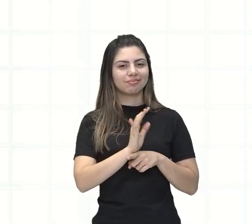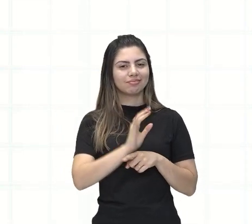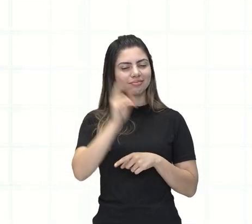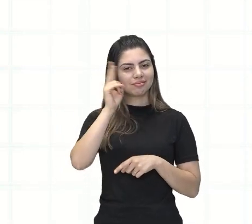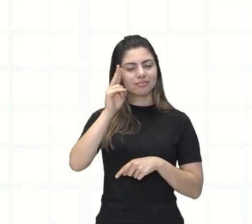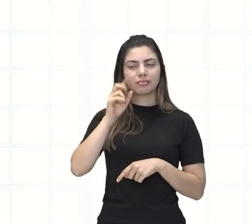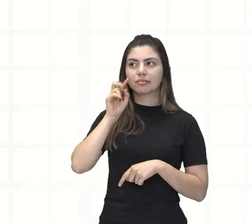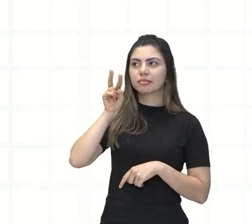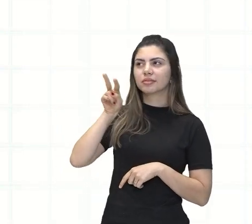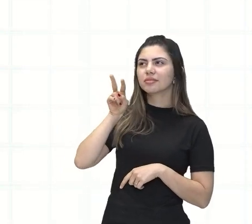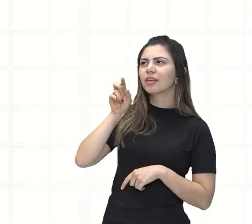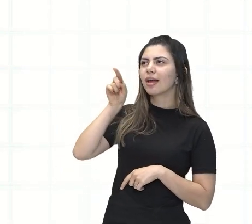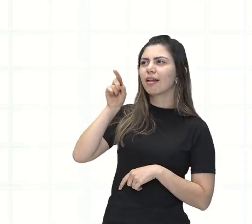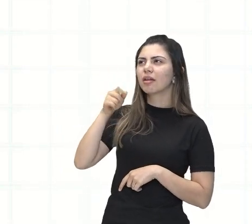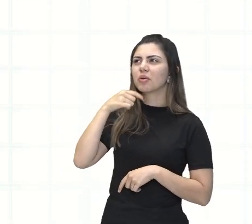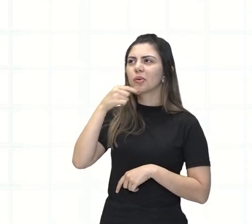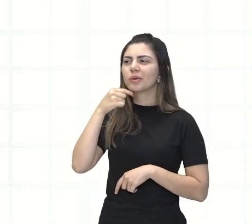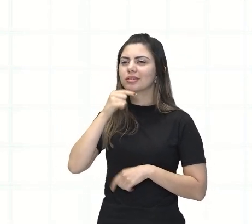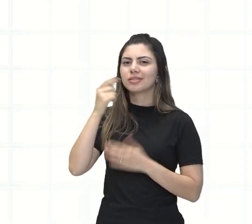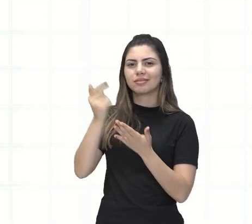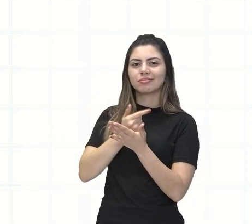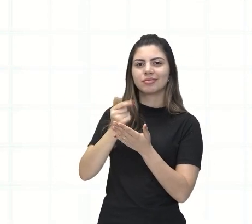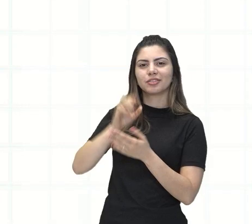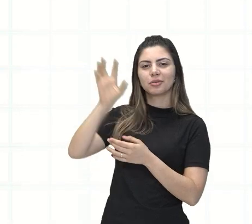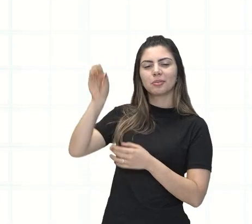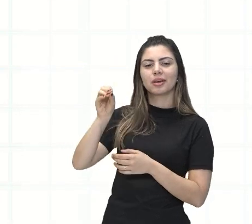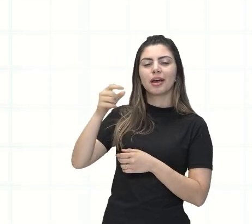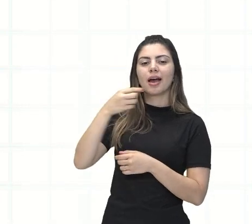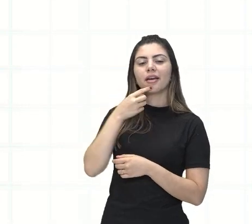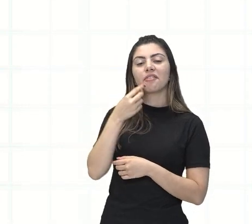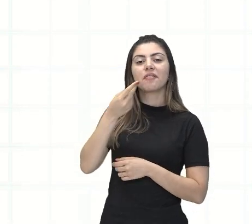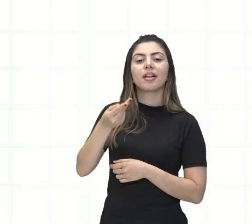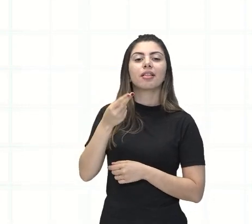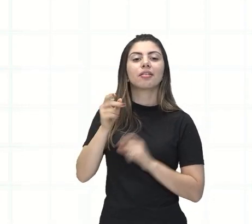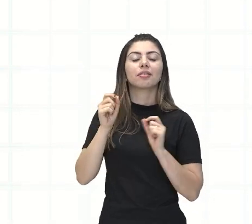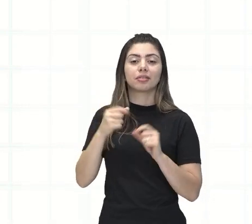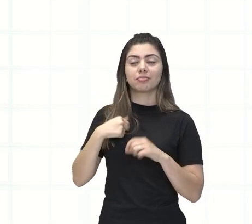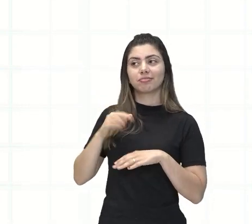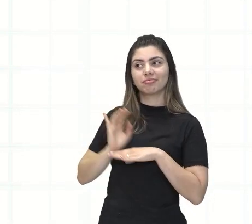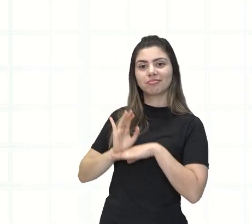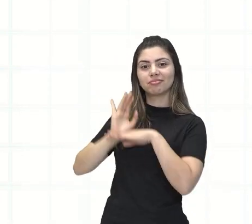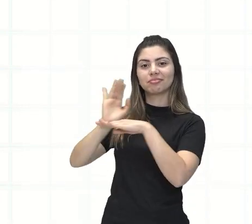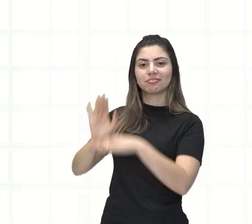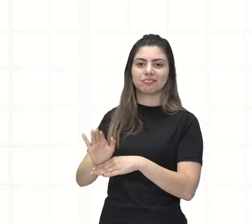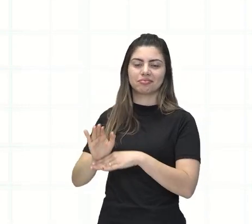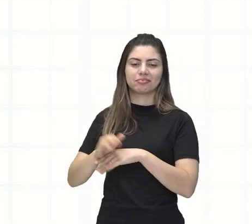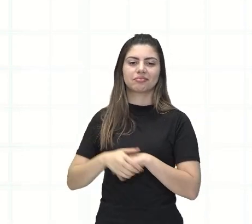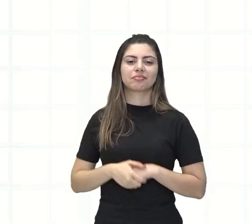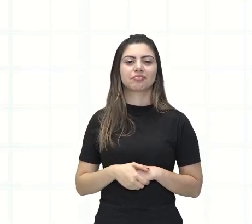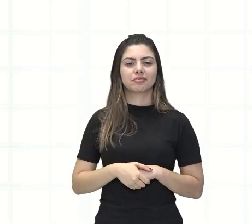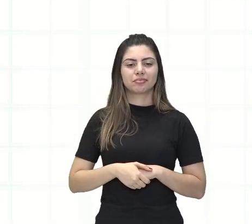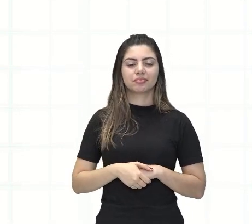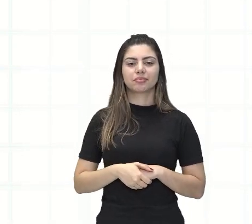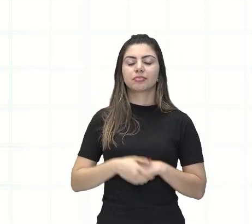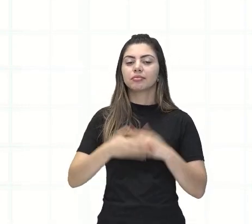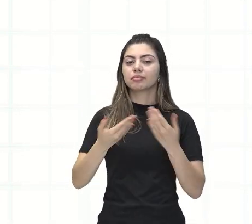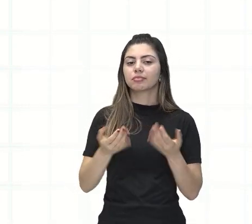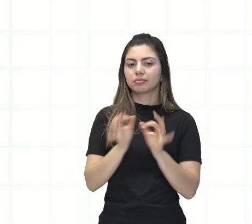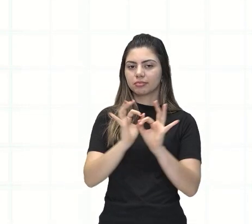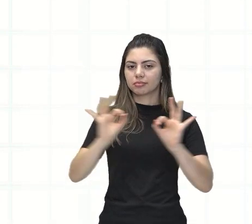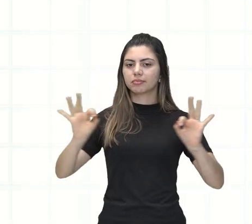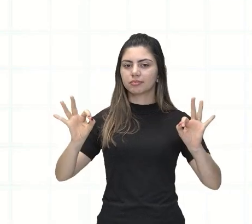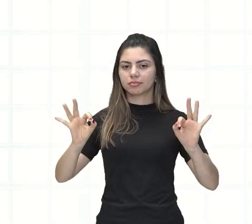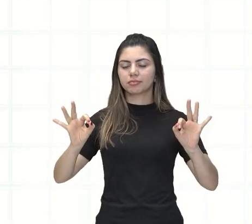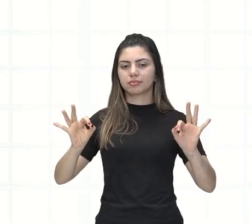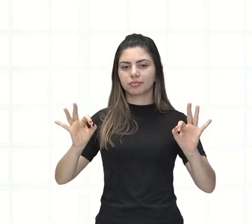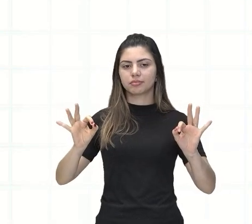não estava conseguindo pegar o livro e falei, I will help you, vou te ajudar, né? Vou pegar isso para ti. Então, I will